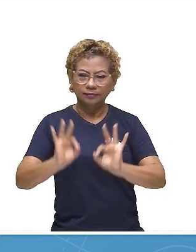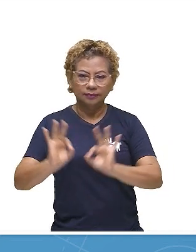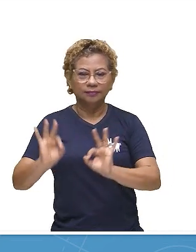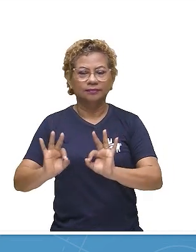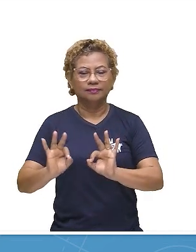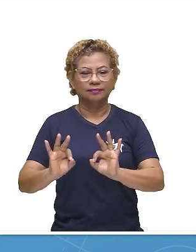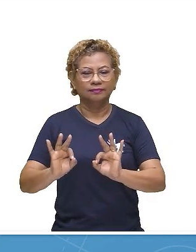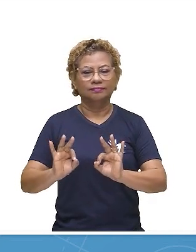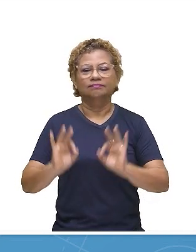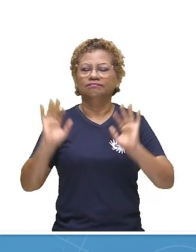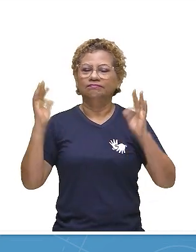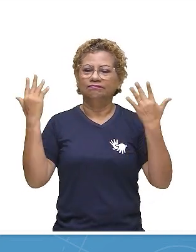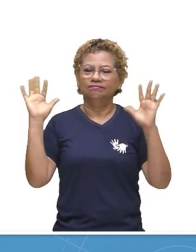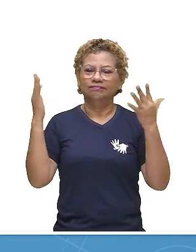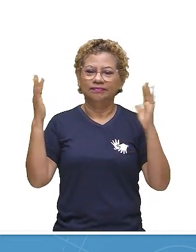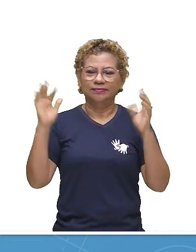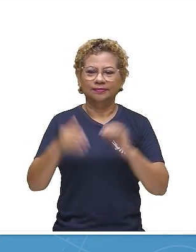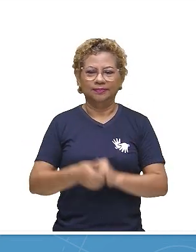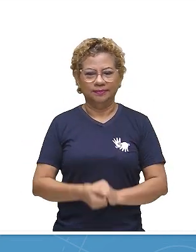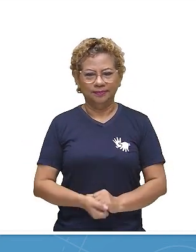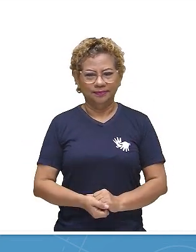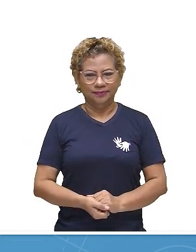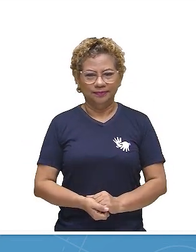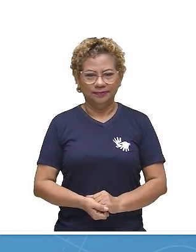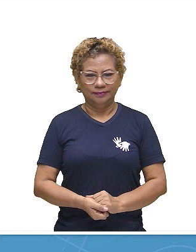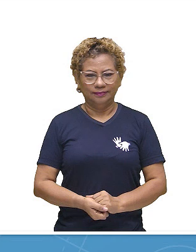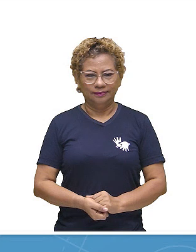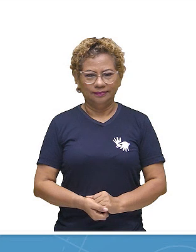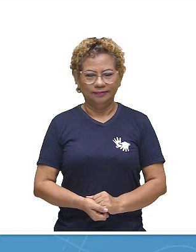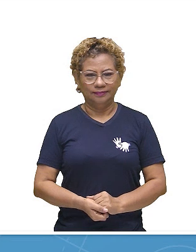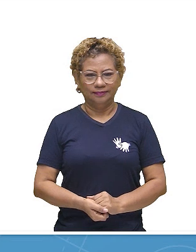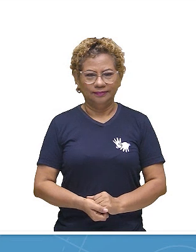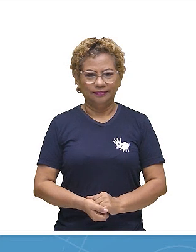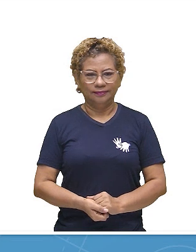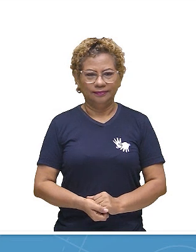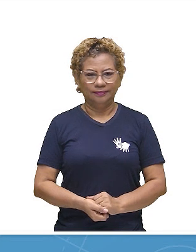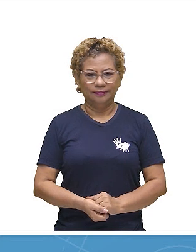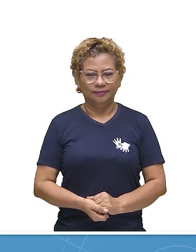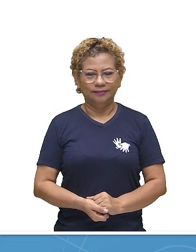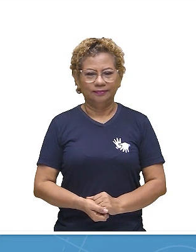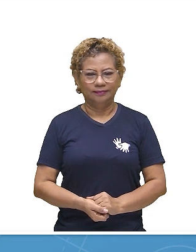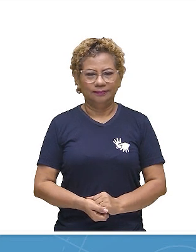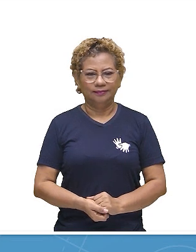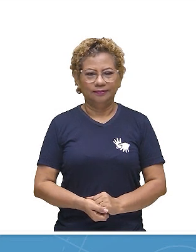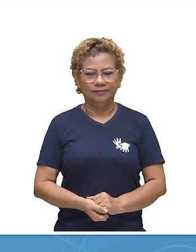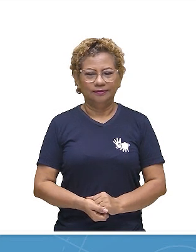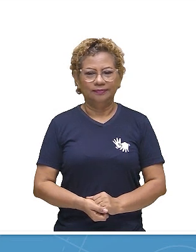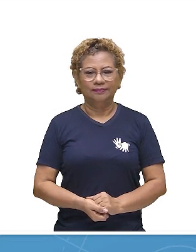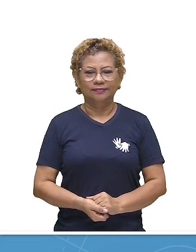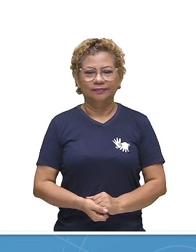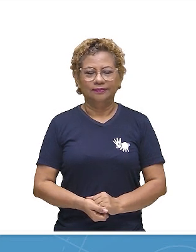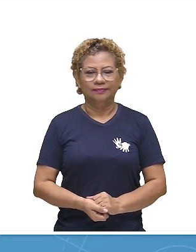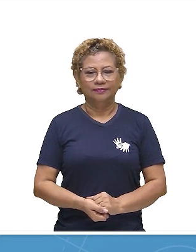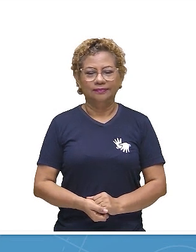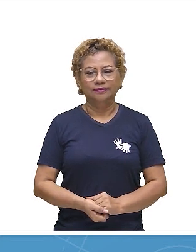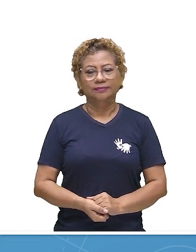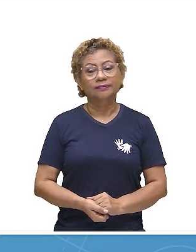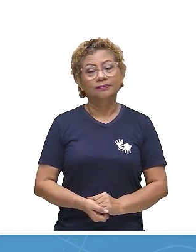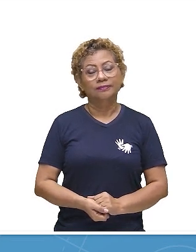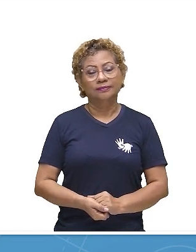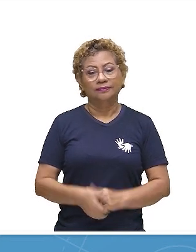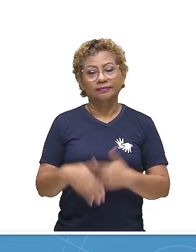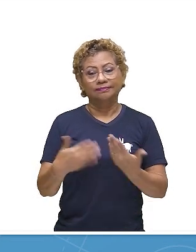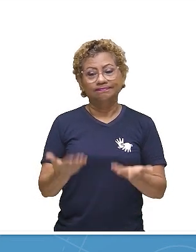na letra C, raiz cúbica de 1/8 igual a 1 sobre 2, ou meio, beleza? Queridos